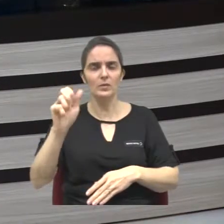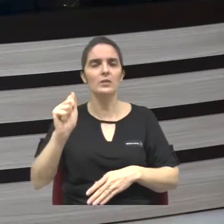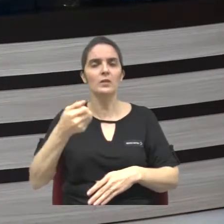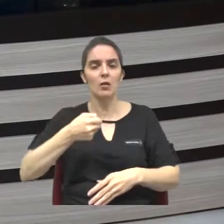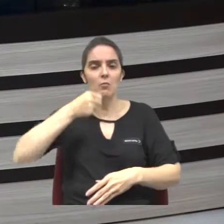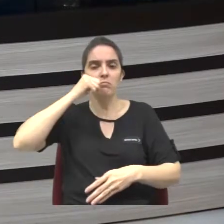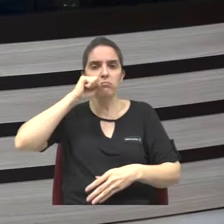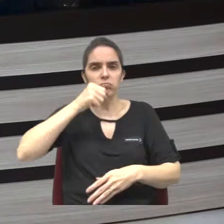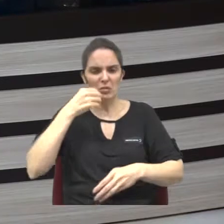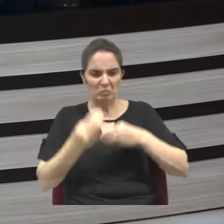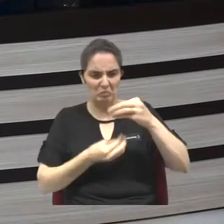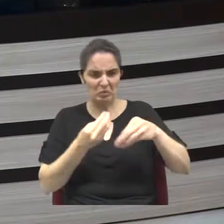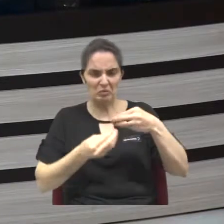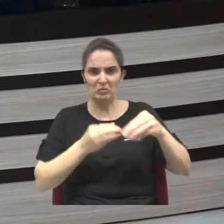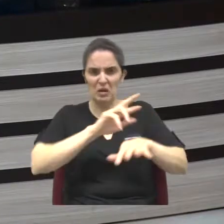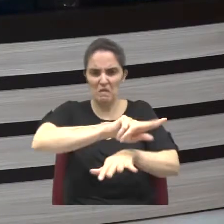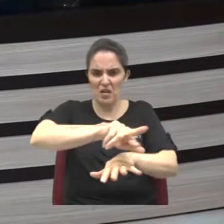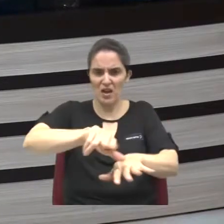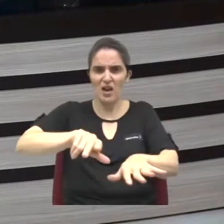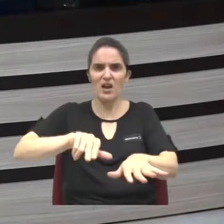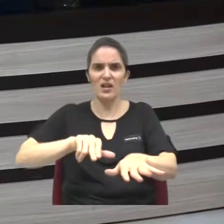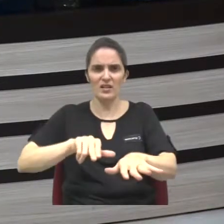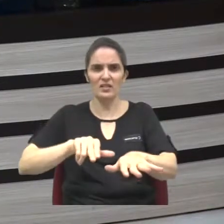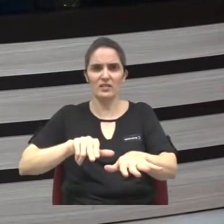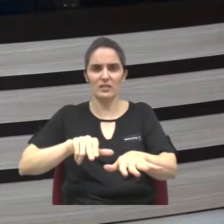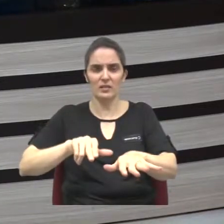um monte de bebida e aí se torna bonito.